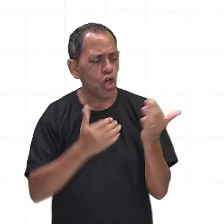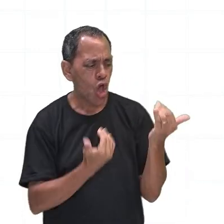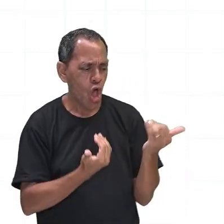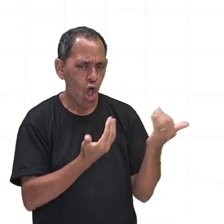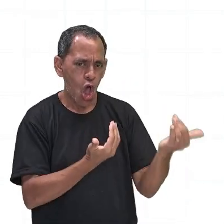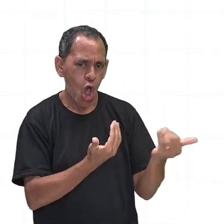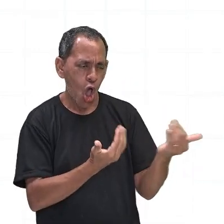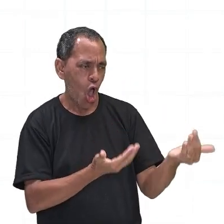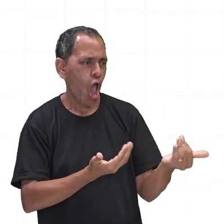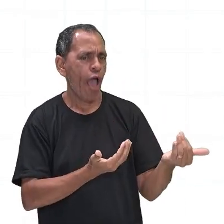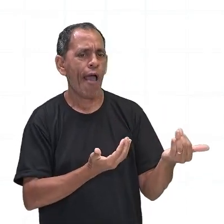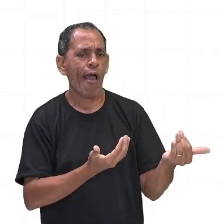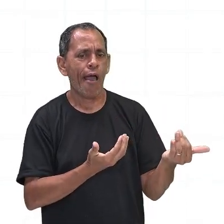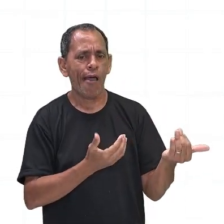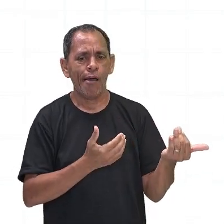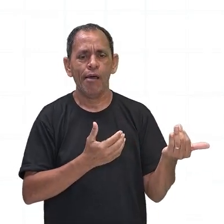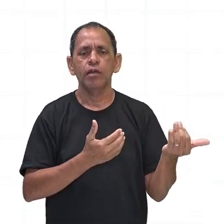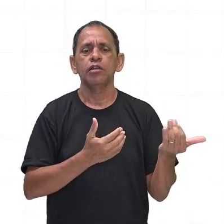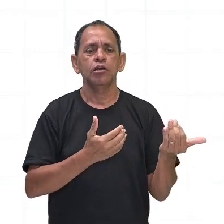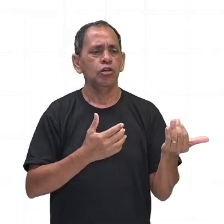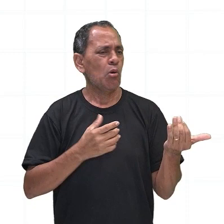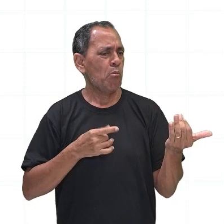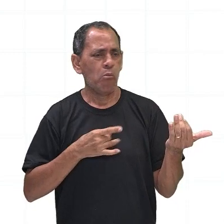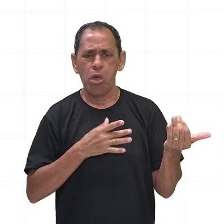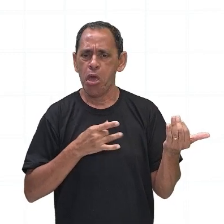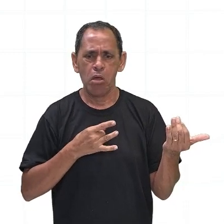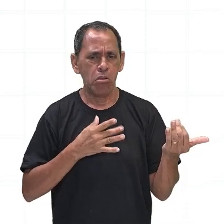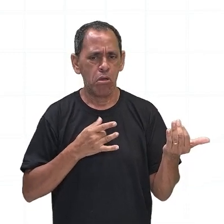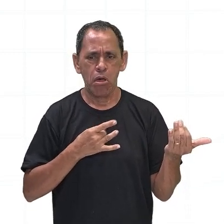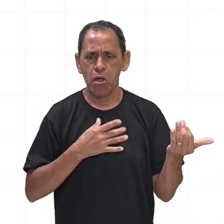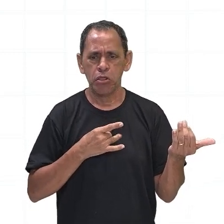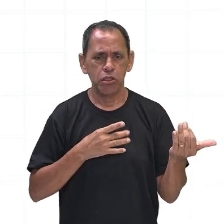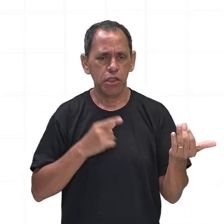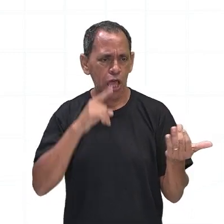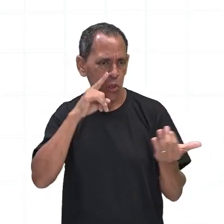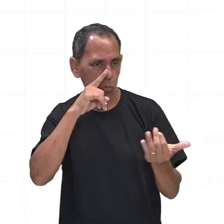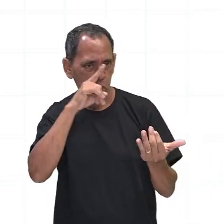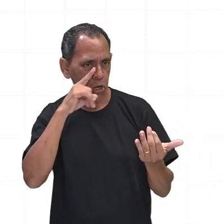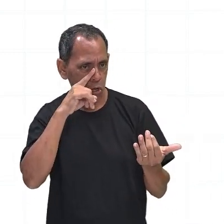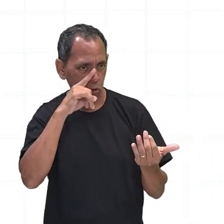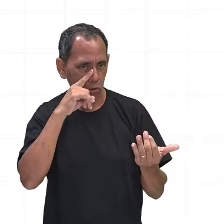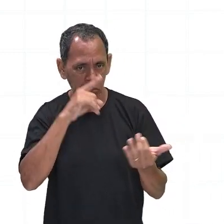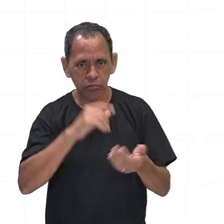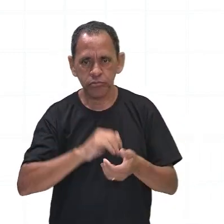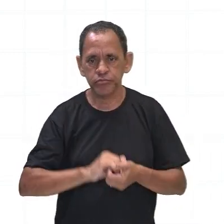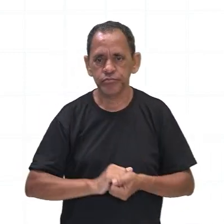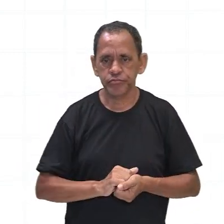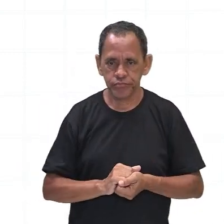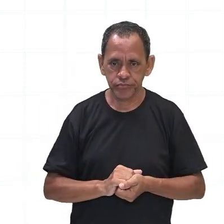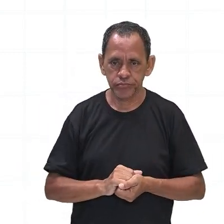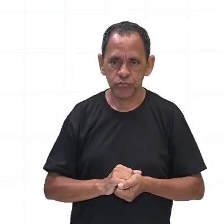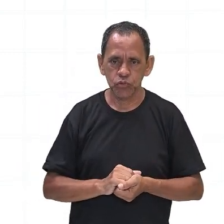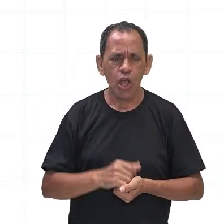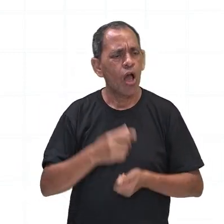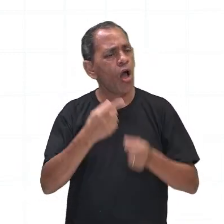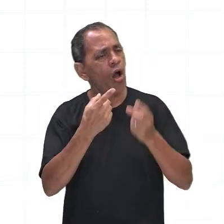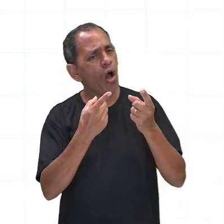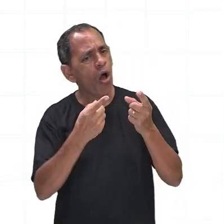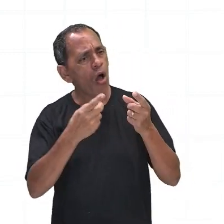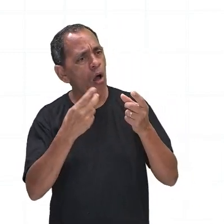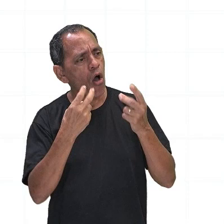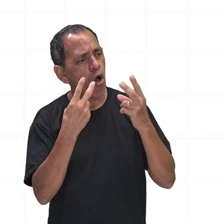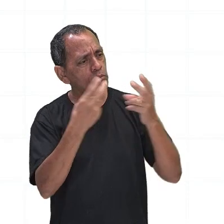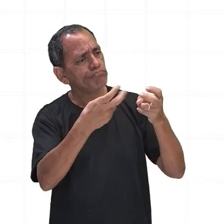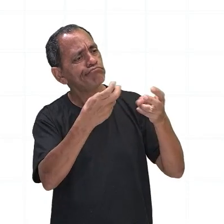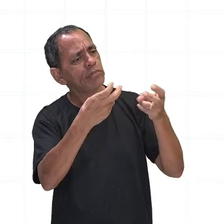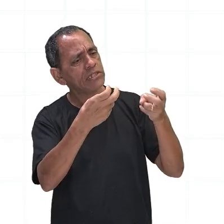temem o perigo, ok? Então, perceba que nessa oração aqui, nós temos um termo que